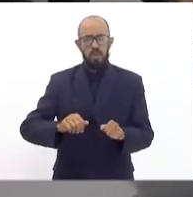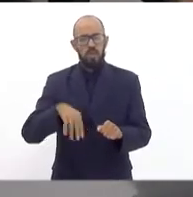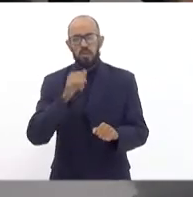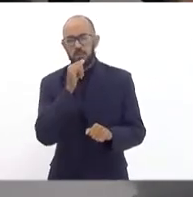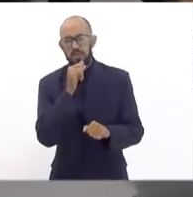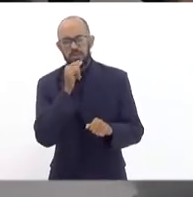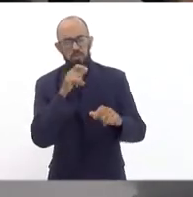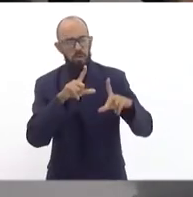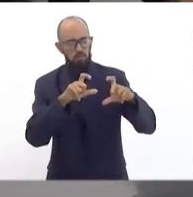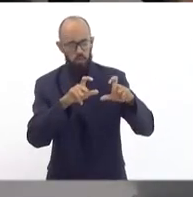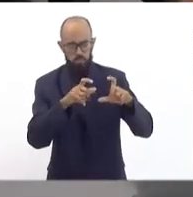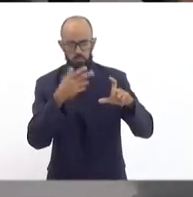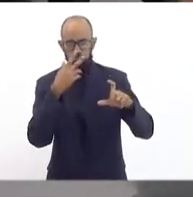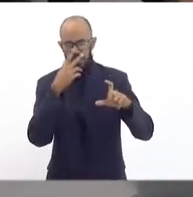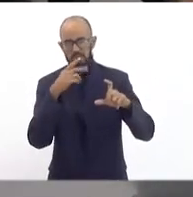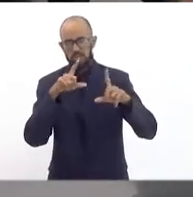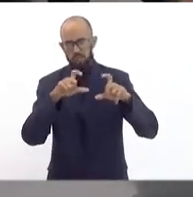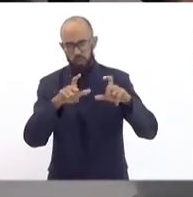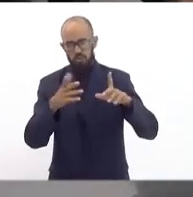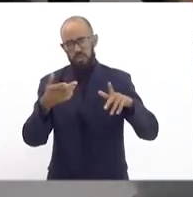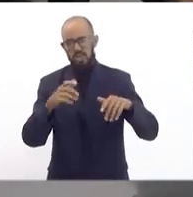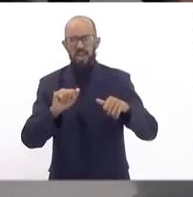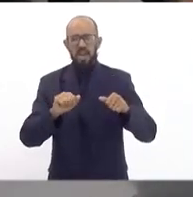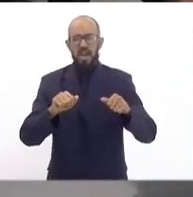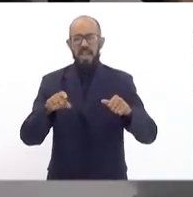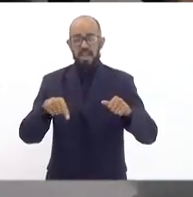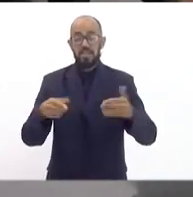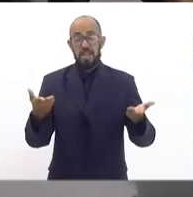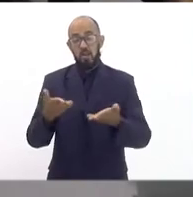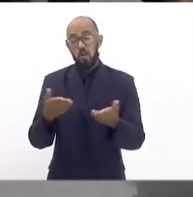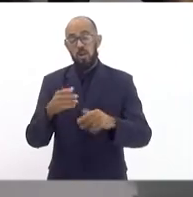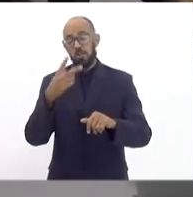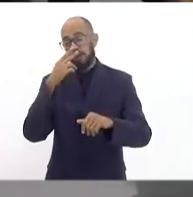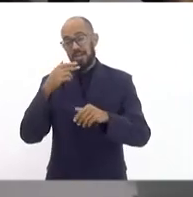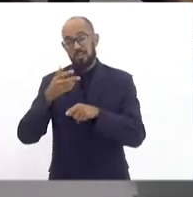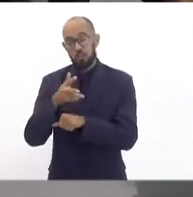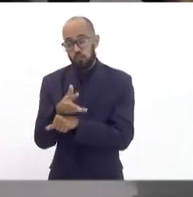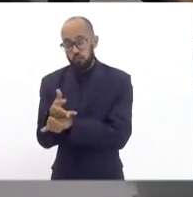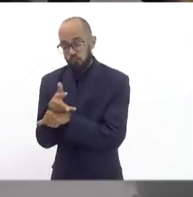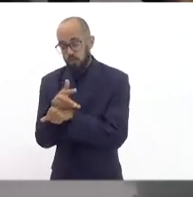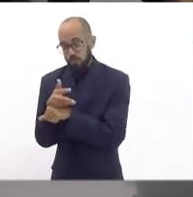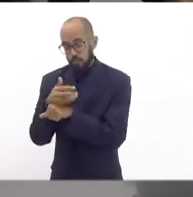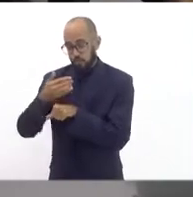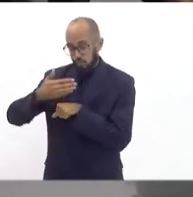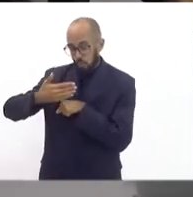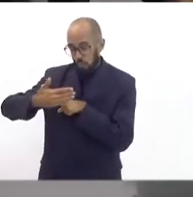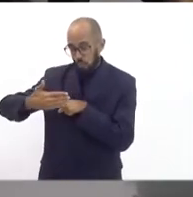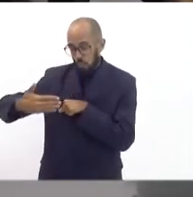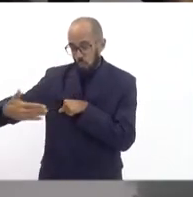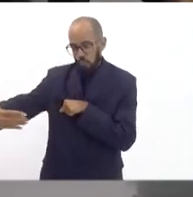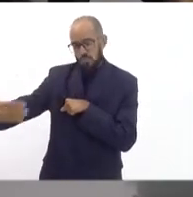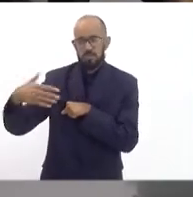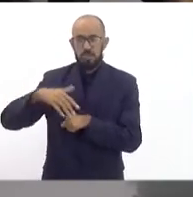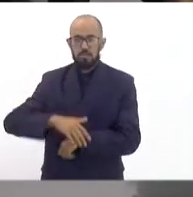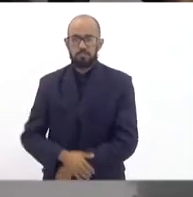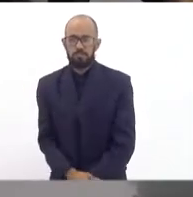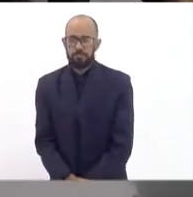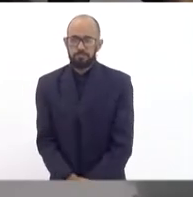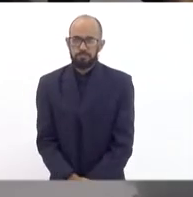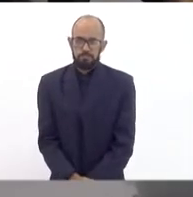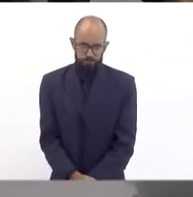fluxo de caixa é como se fosse um filme, explicando assim, tentando, que pega desde o início até o fim.